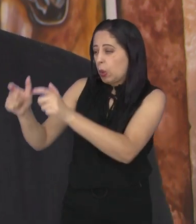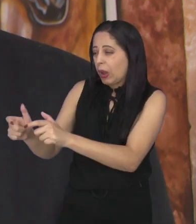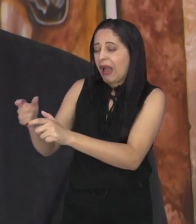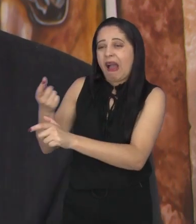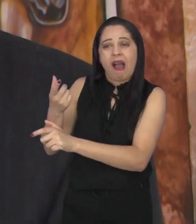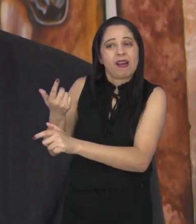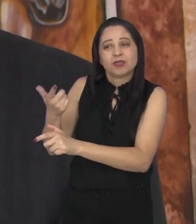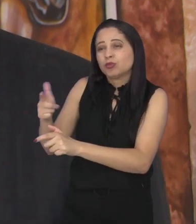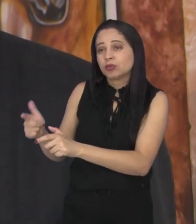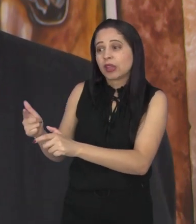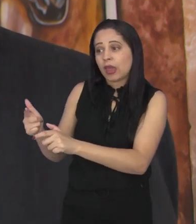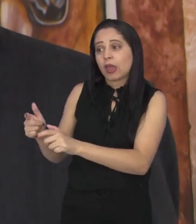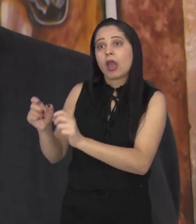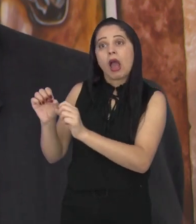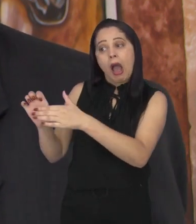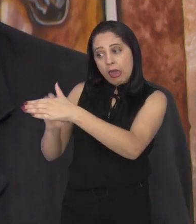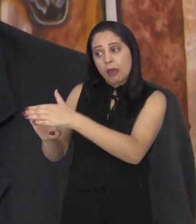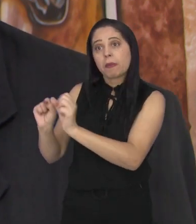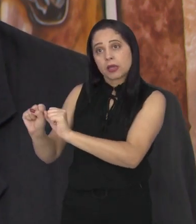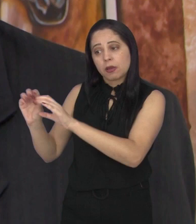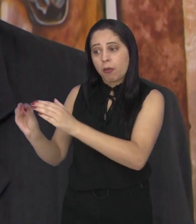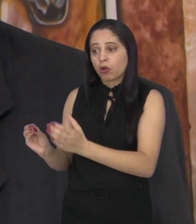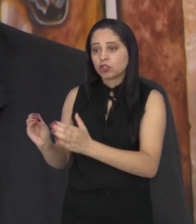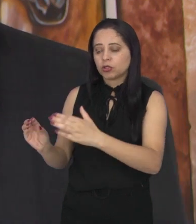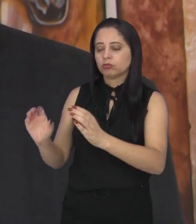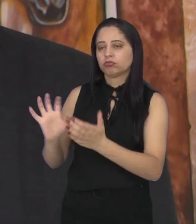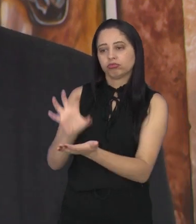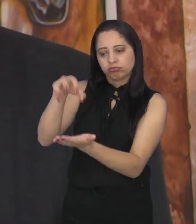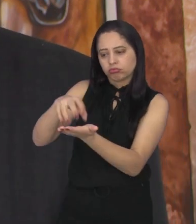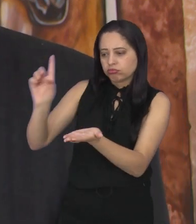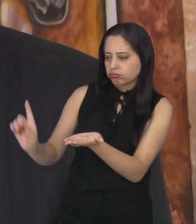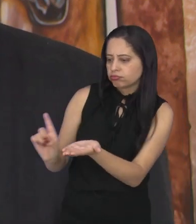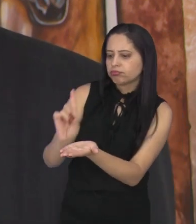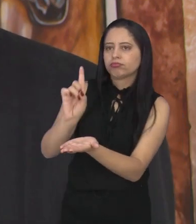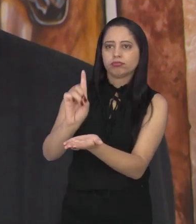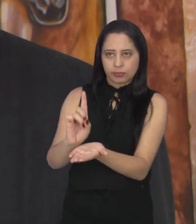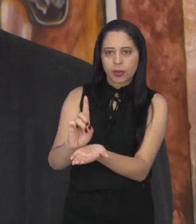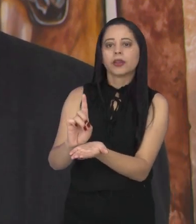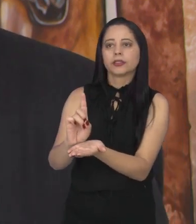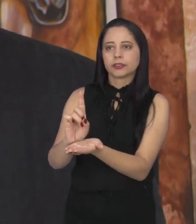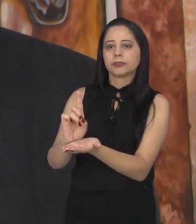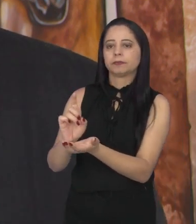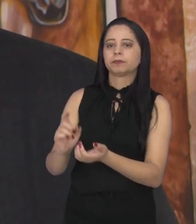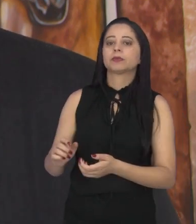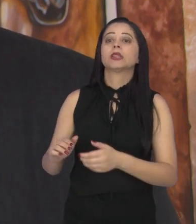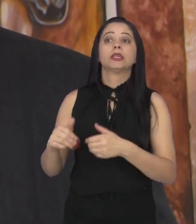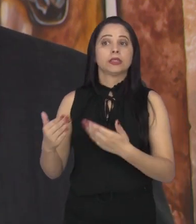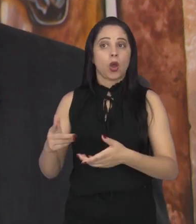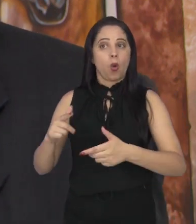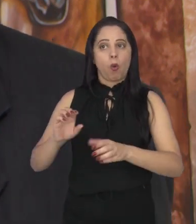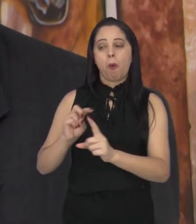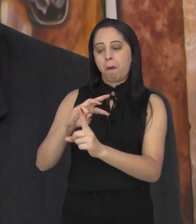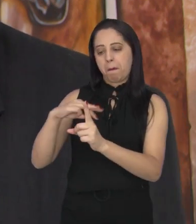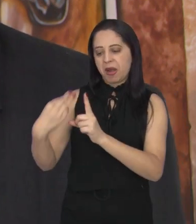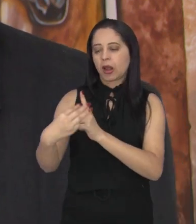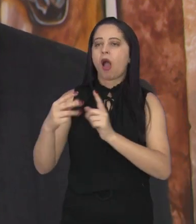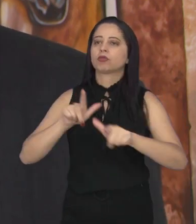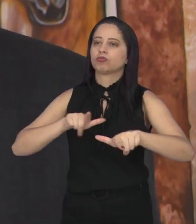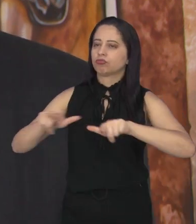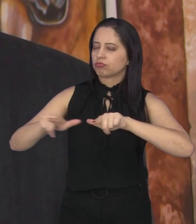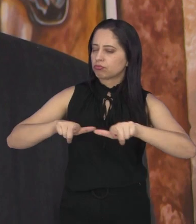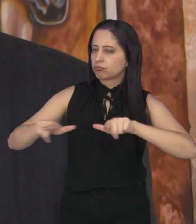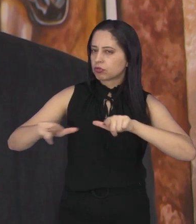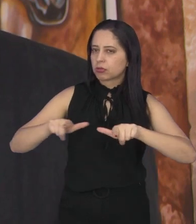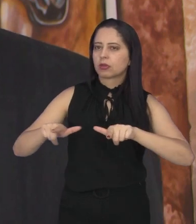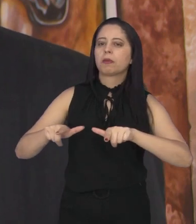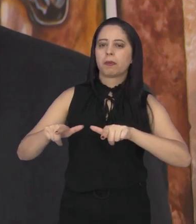não tem o espaço para que possa dar o início. Quando você traz e chama para a rede pública, você dá toda essa estrutura. O mercado